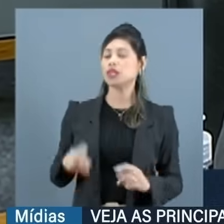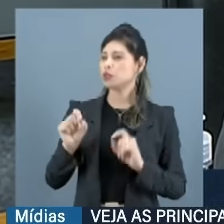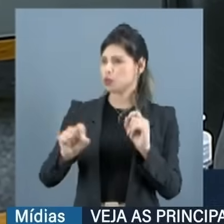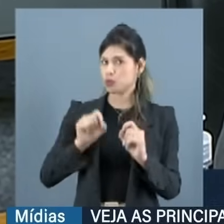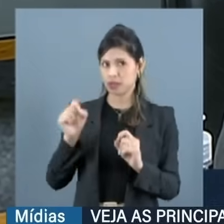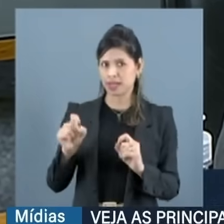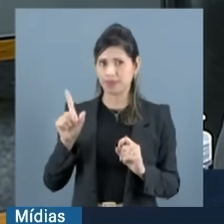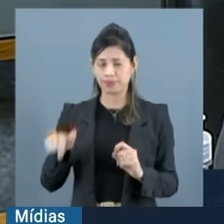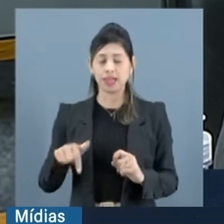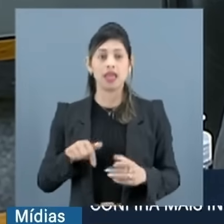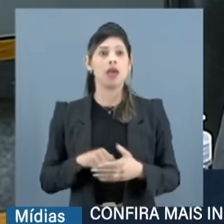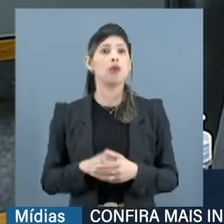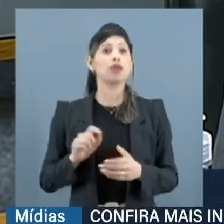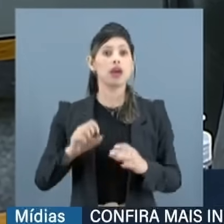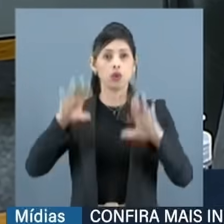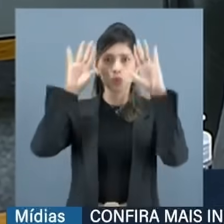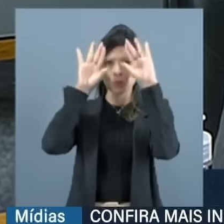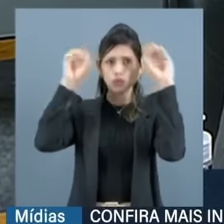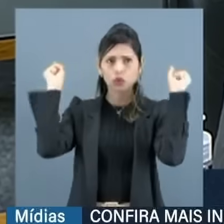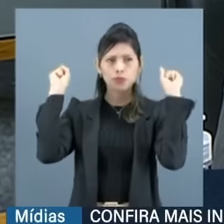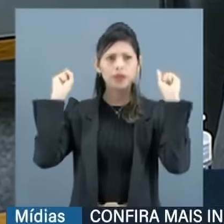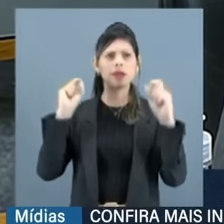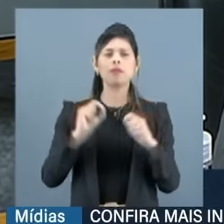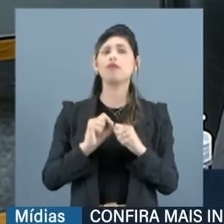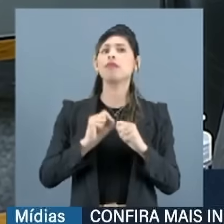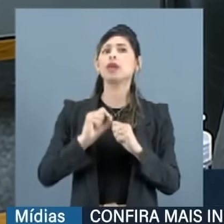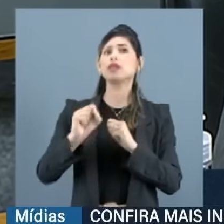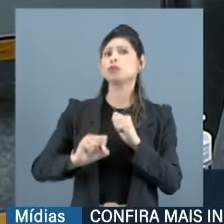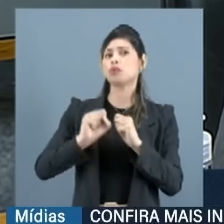é violenta. Eu fiz uma questão de ordem